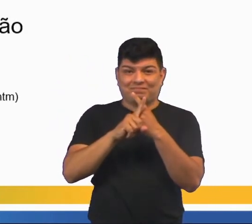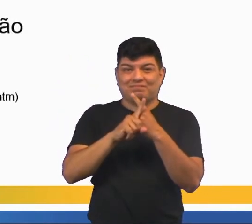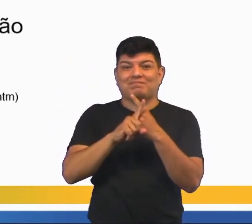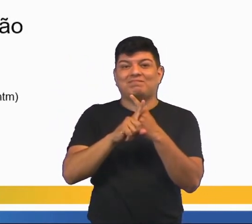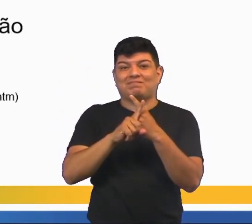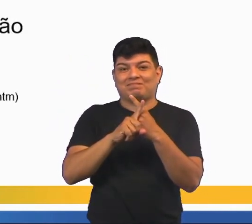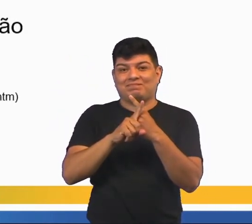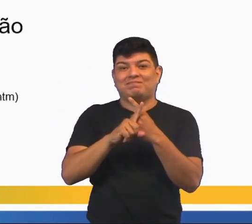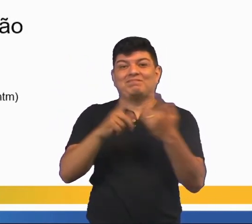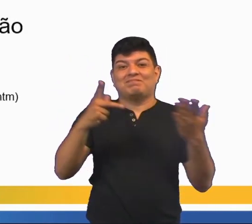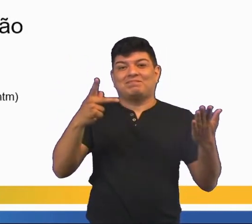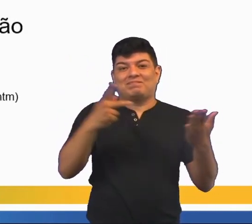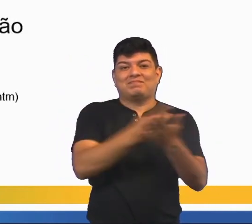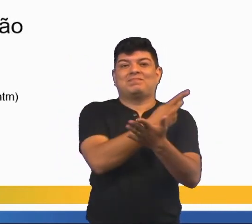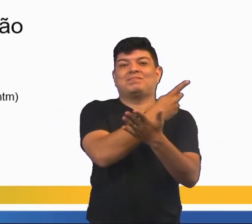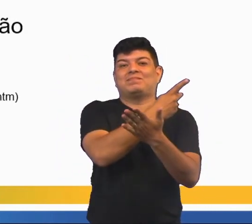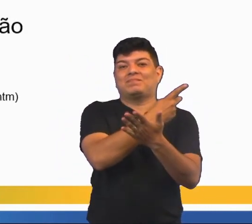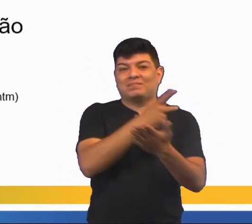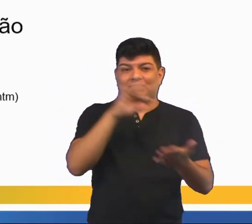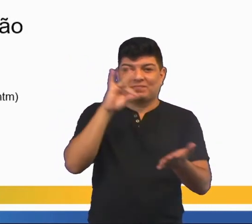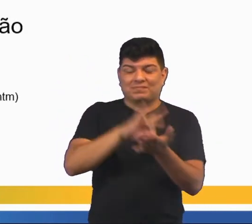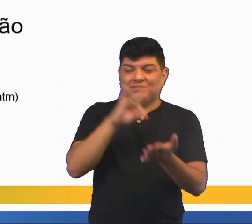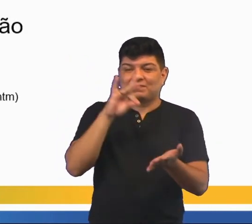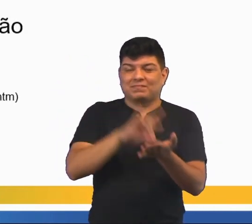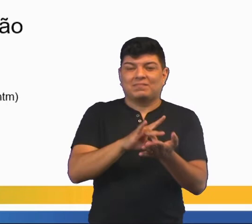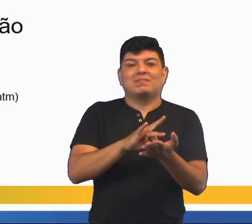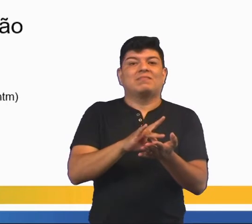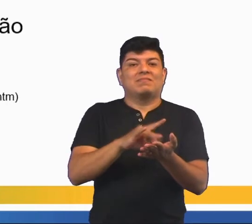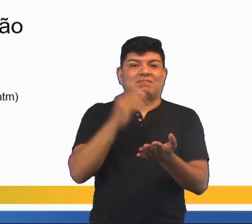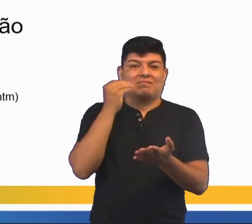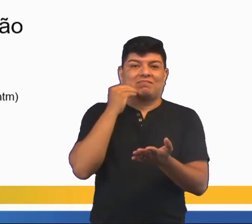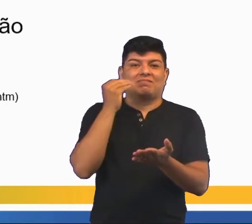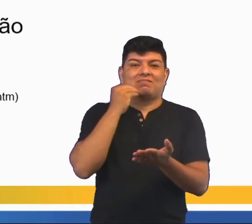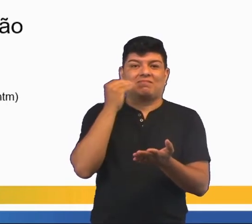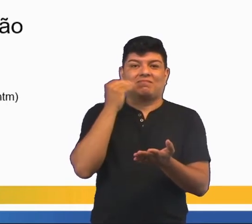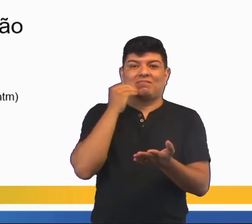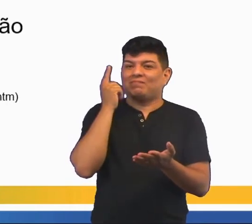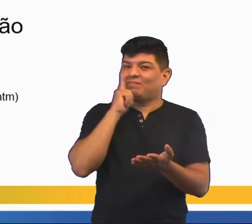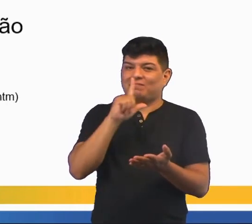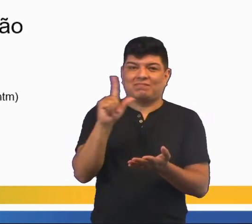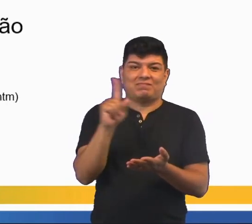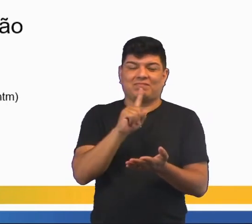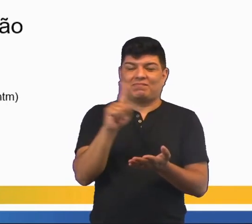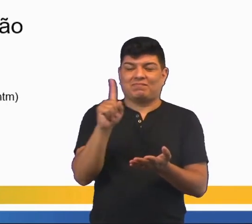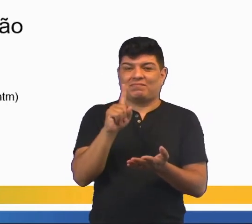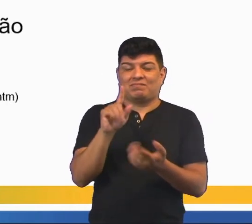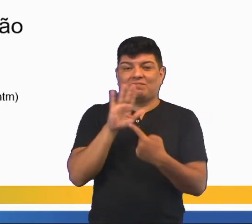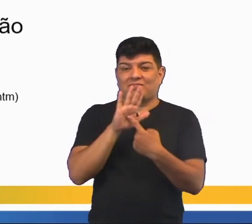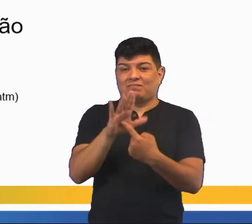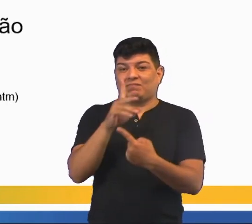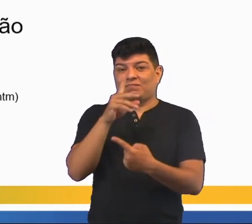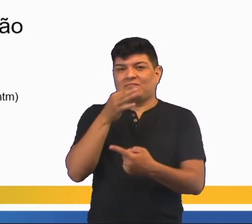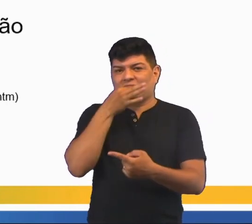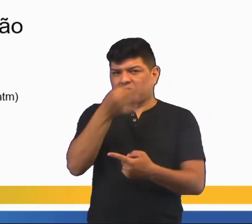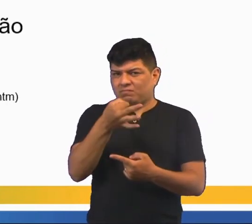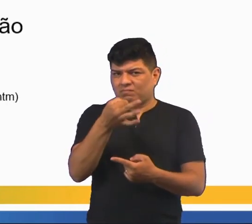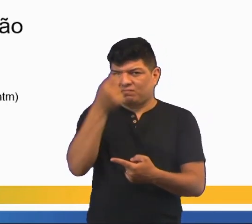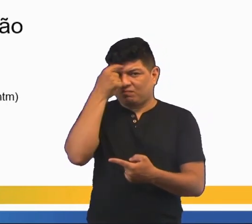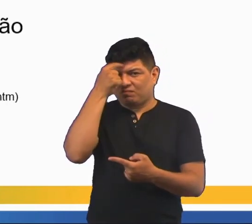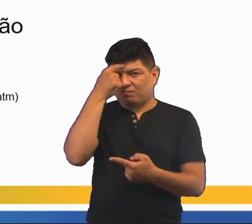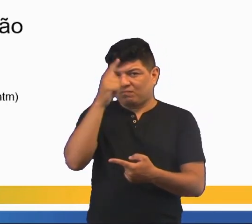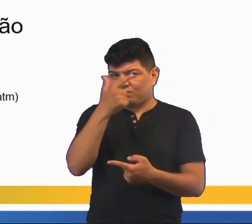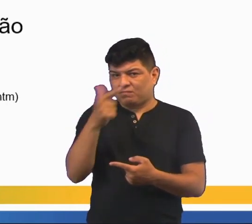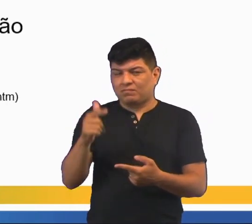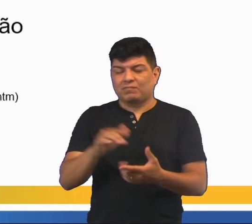um fato, né? Realmente, ela tentou, mas não conseguiu. Aqui não expressa opinião, nem um